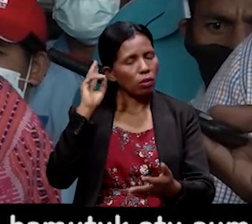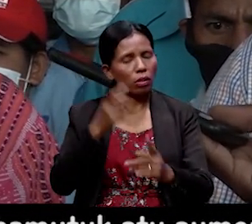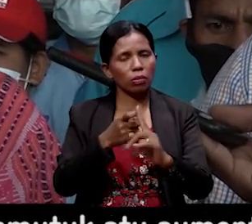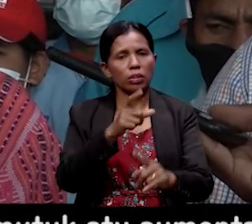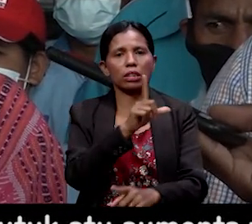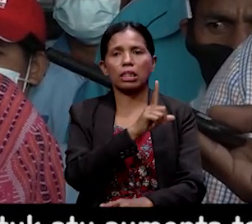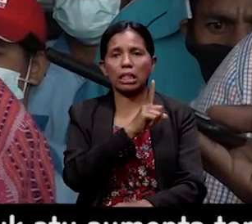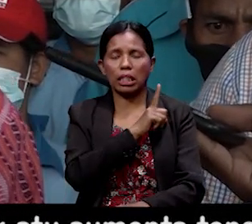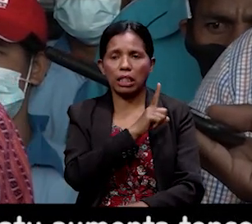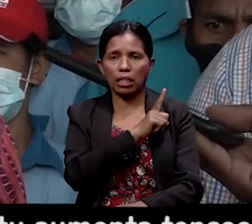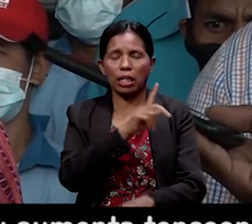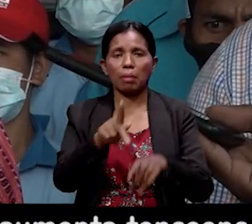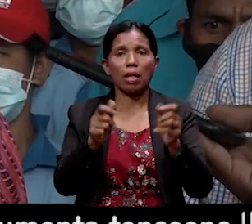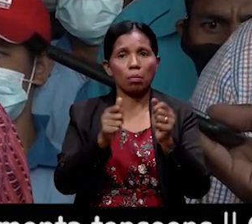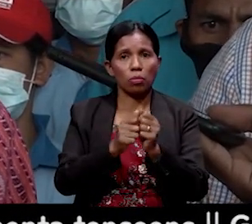quasi em